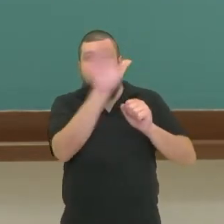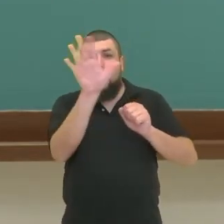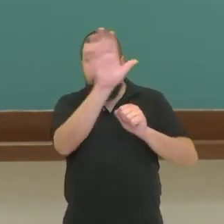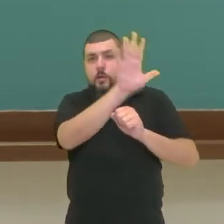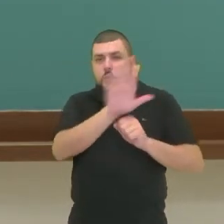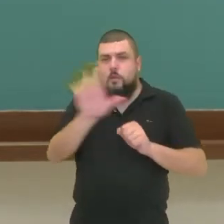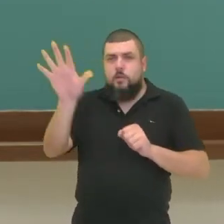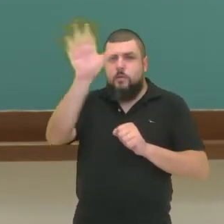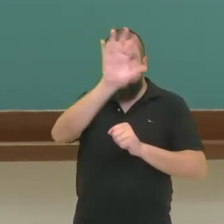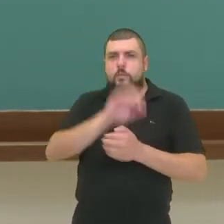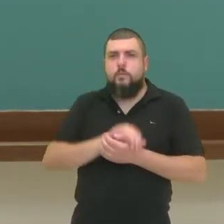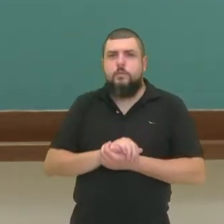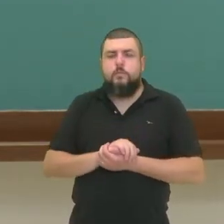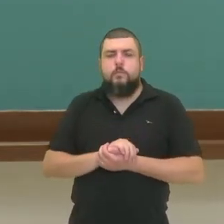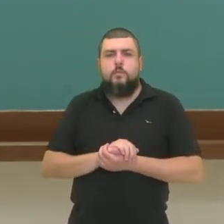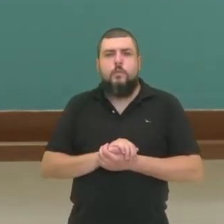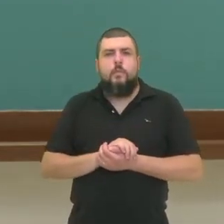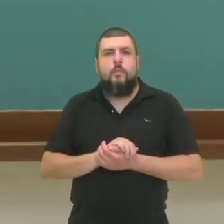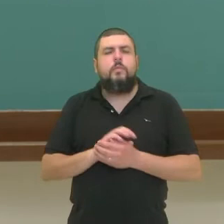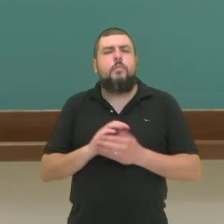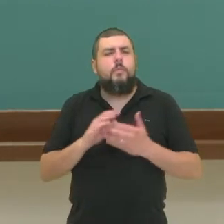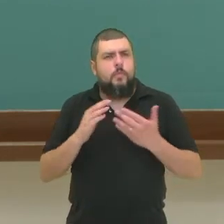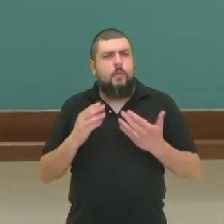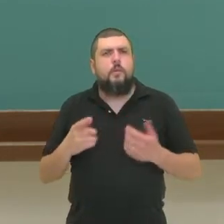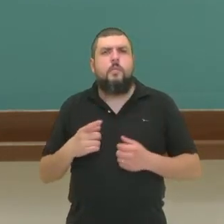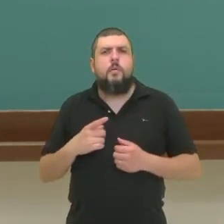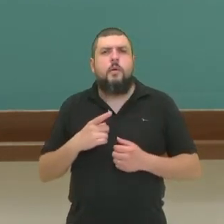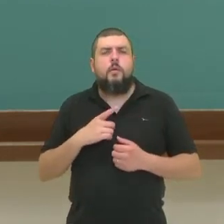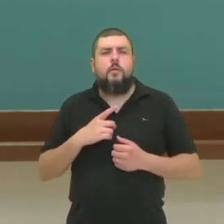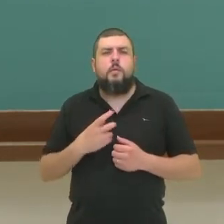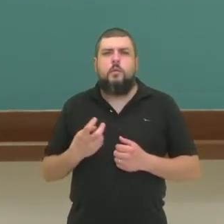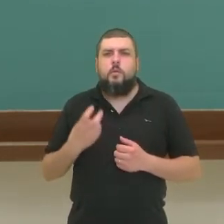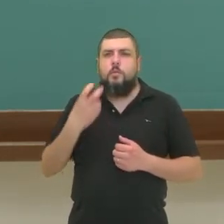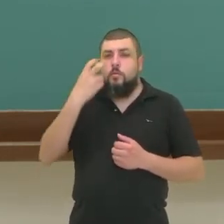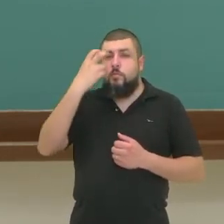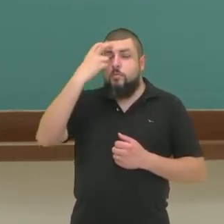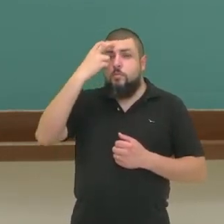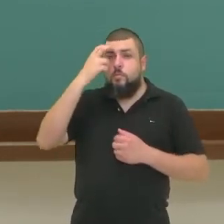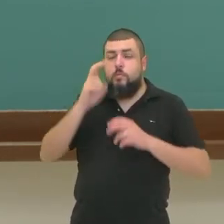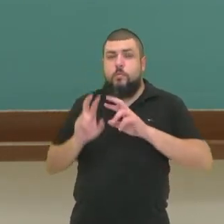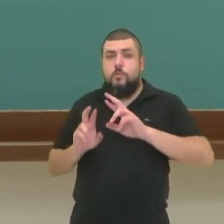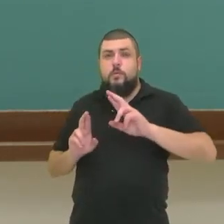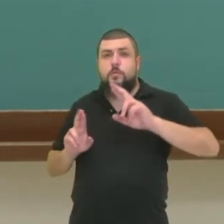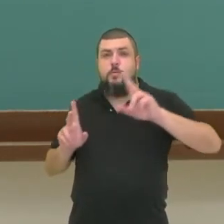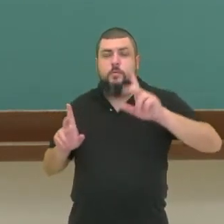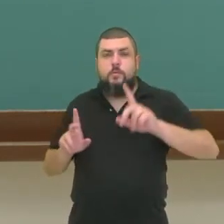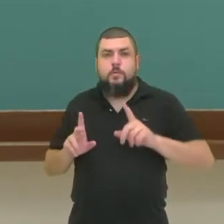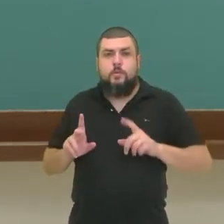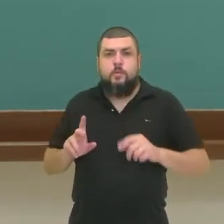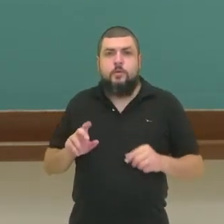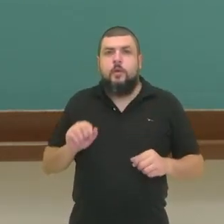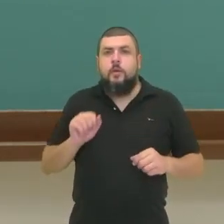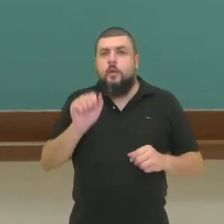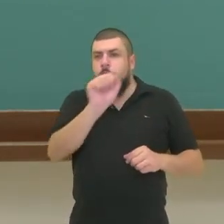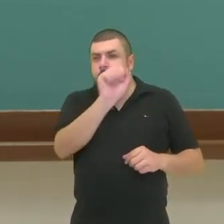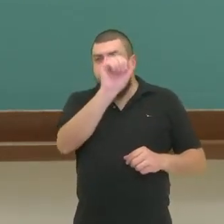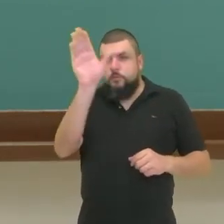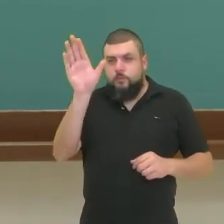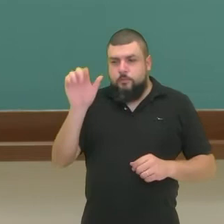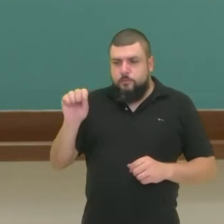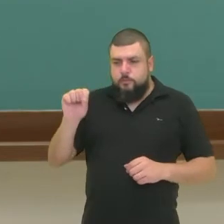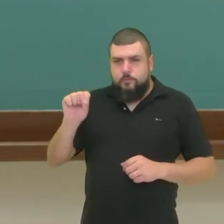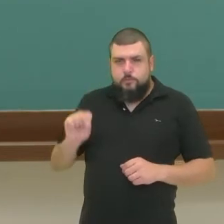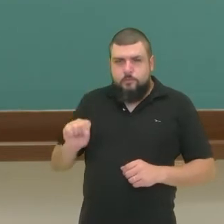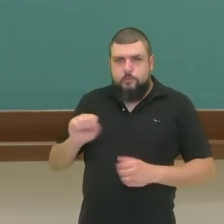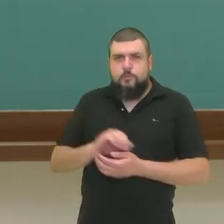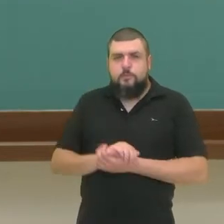que existem grandes diferenças culturais entre quem vive ao sul da cordilheira e ao norte da cordilheira. Lembrando